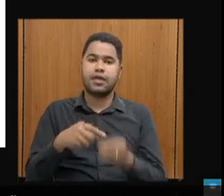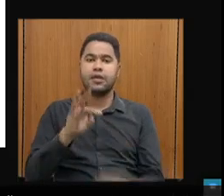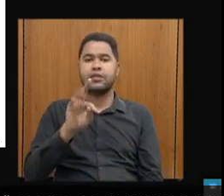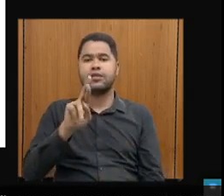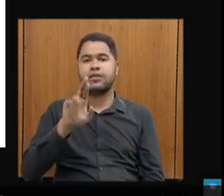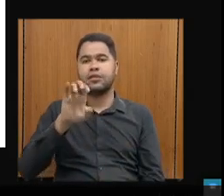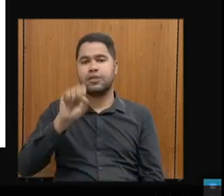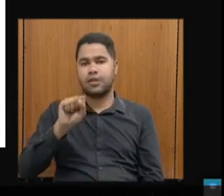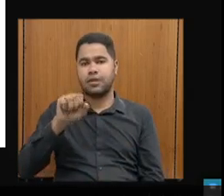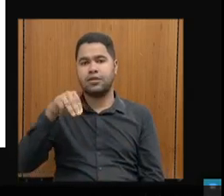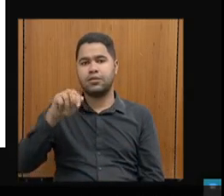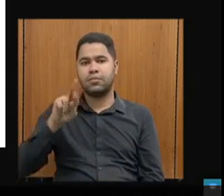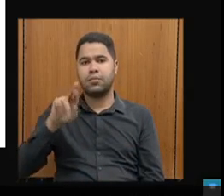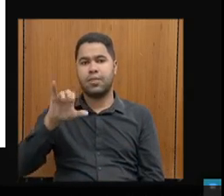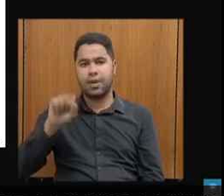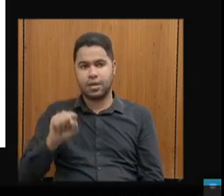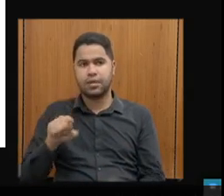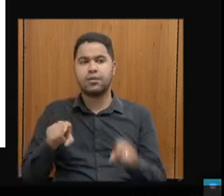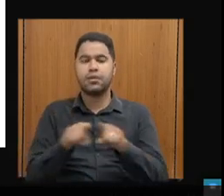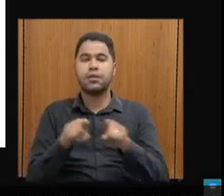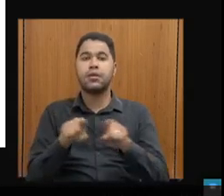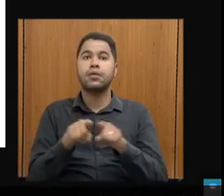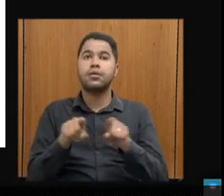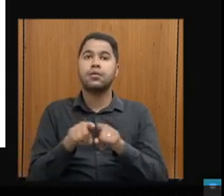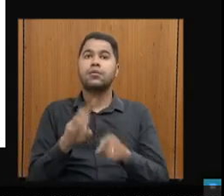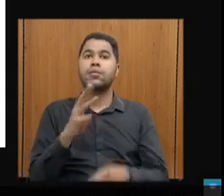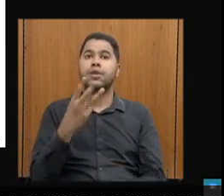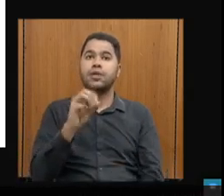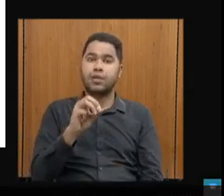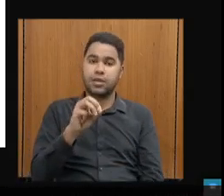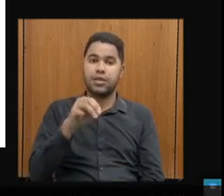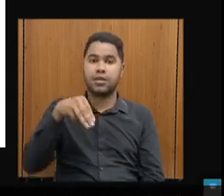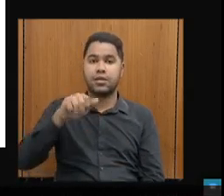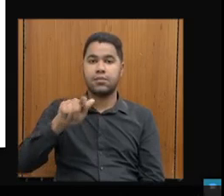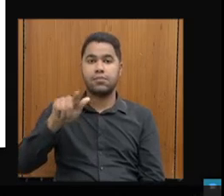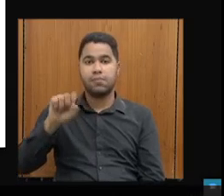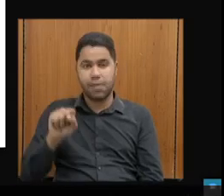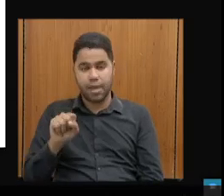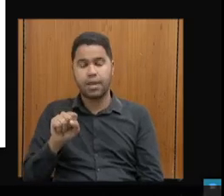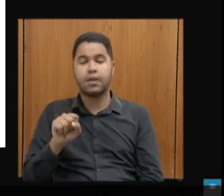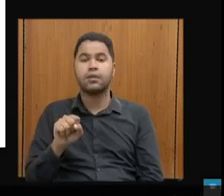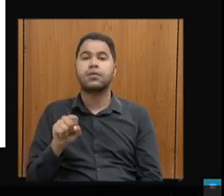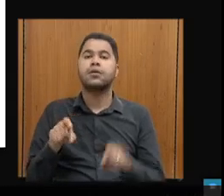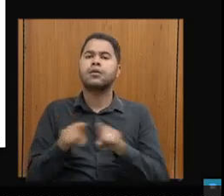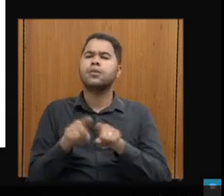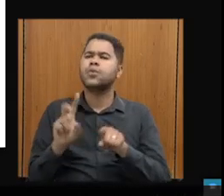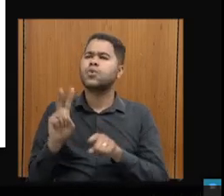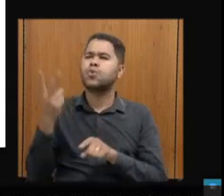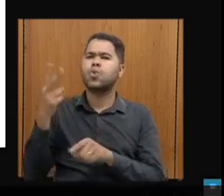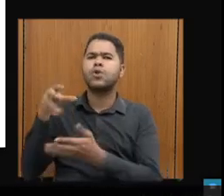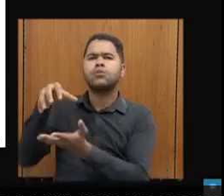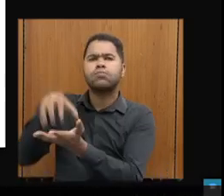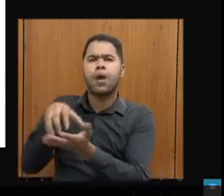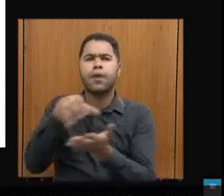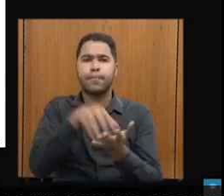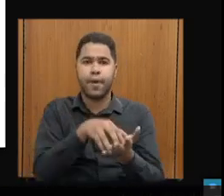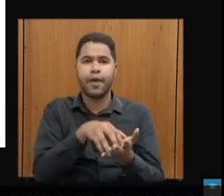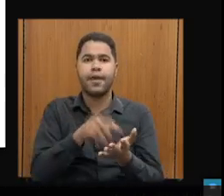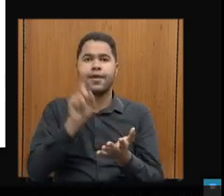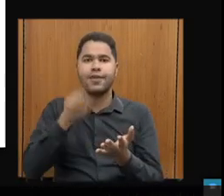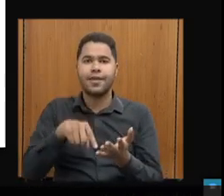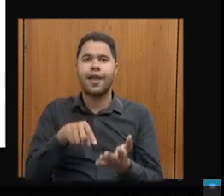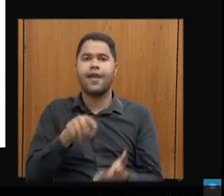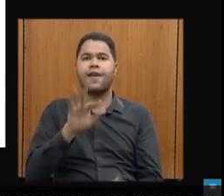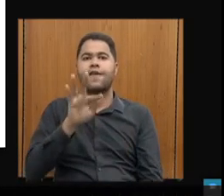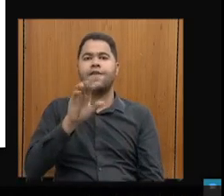ampliação da pch Poço Fundo que são 30 megas e duas outras usinas o resultado de um Pereira fotovoltaicas